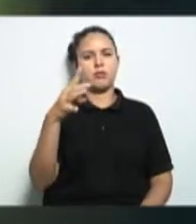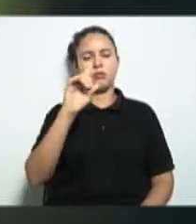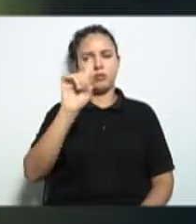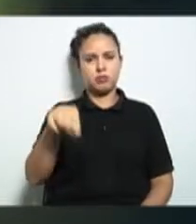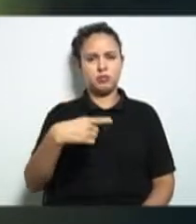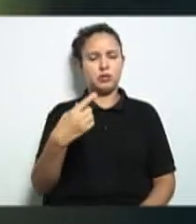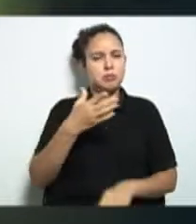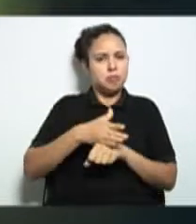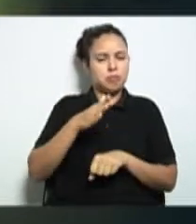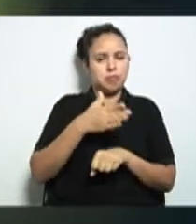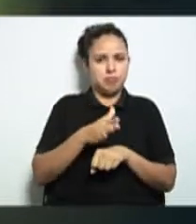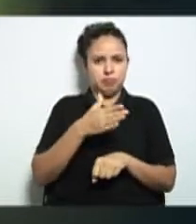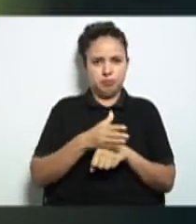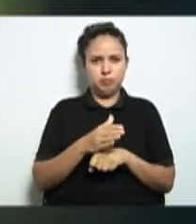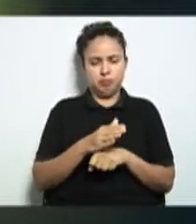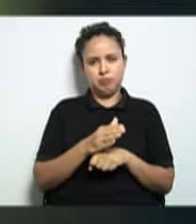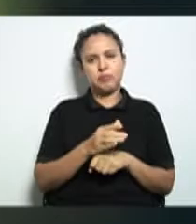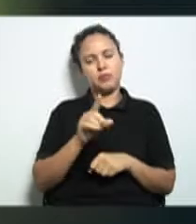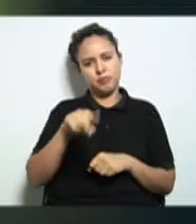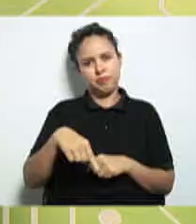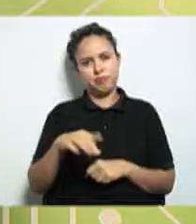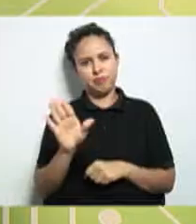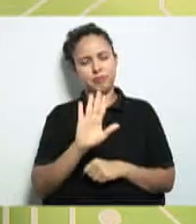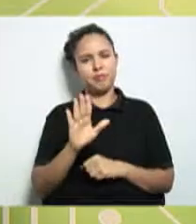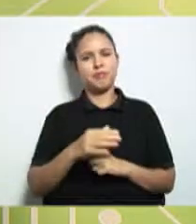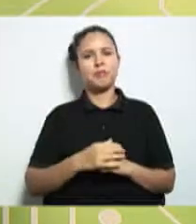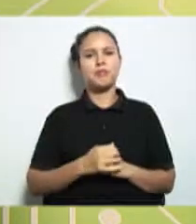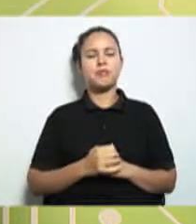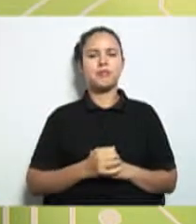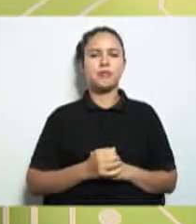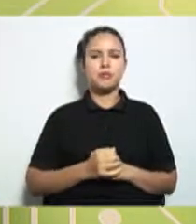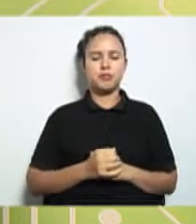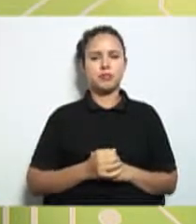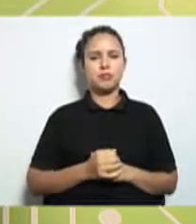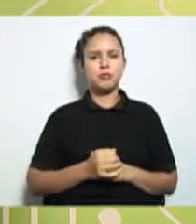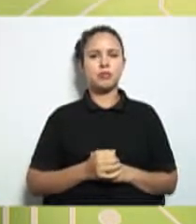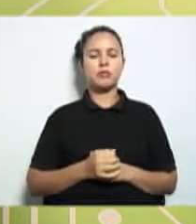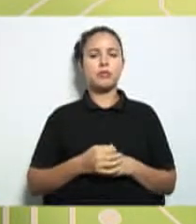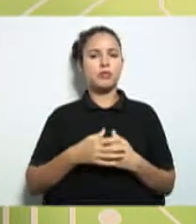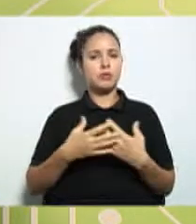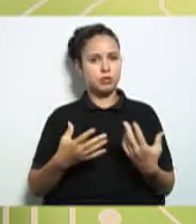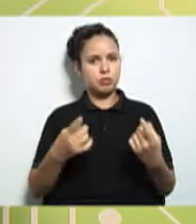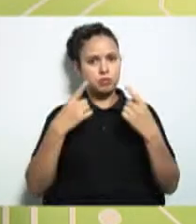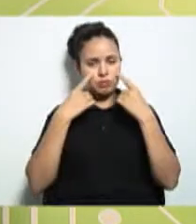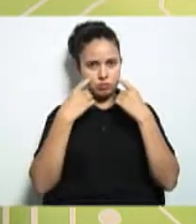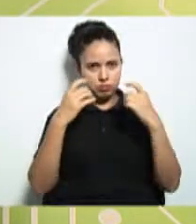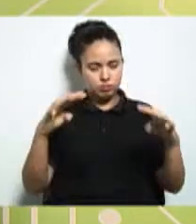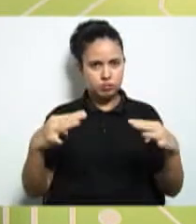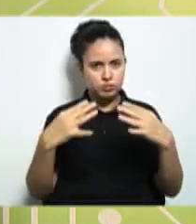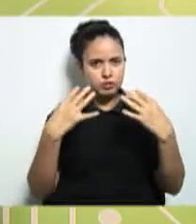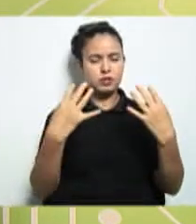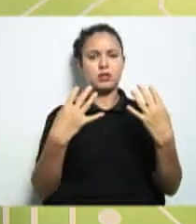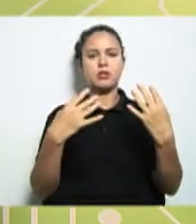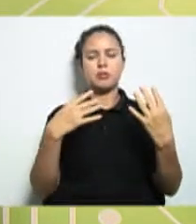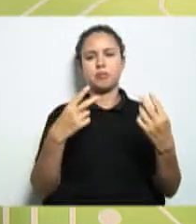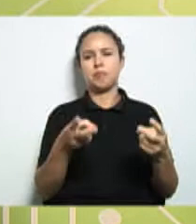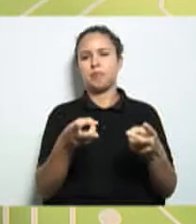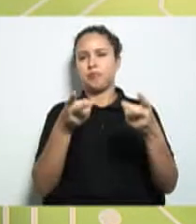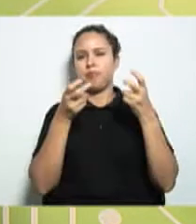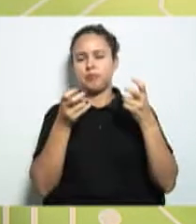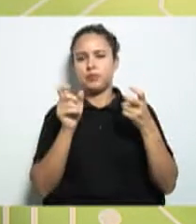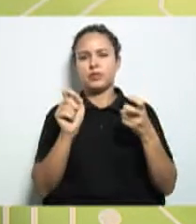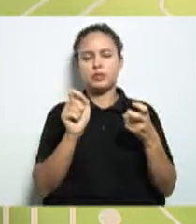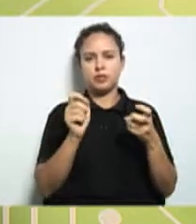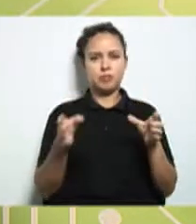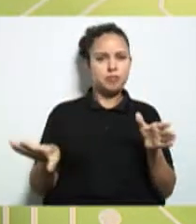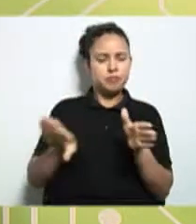me preparar para o evento científico. Até lá! Vocês prestaram atenção no vídeo e viram que ele